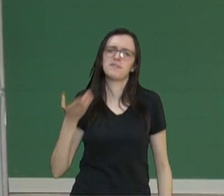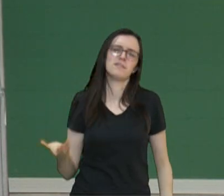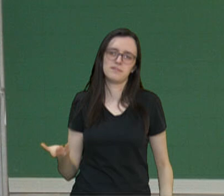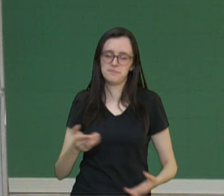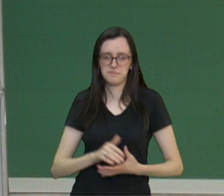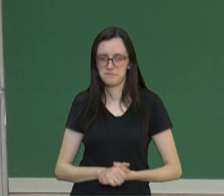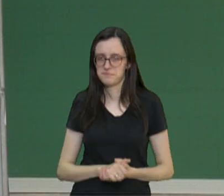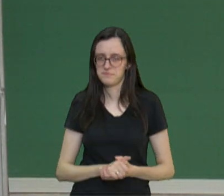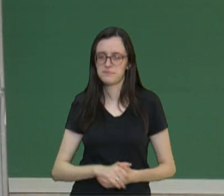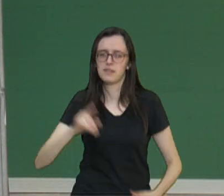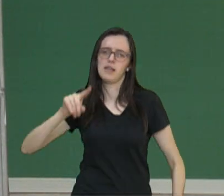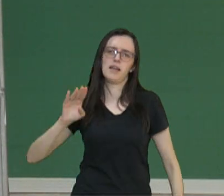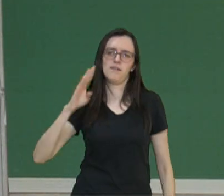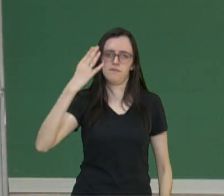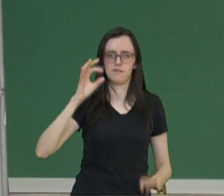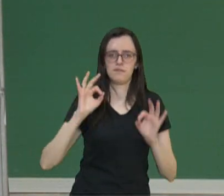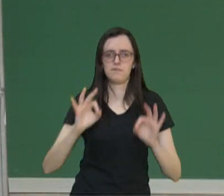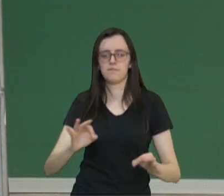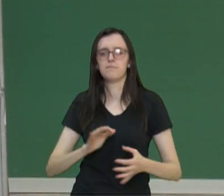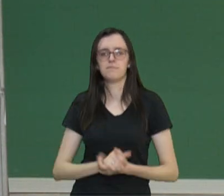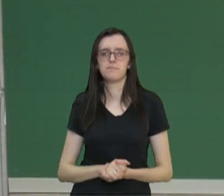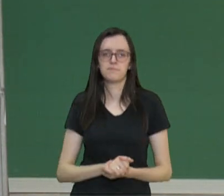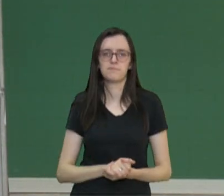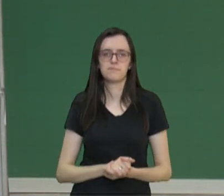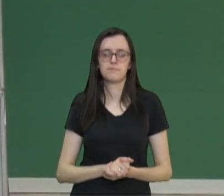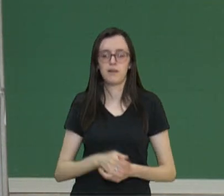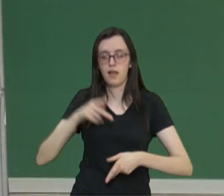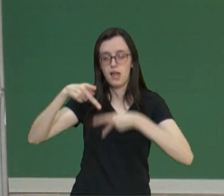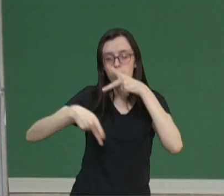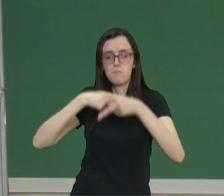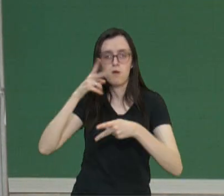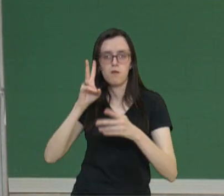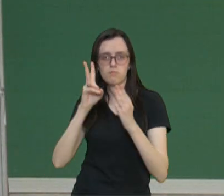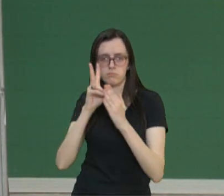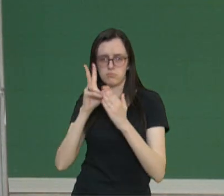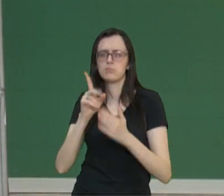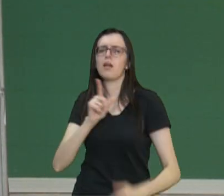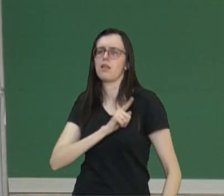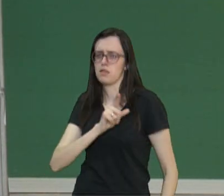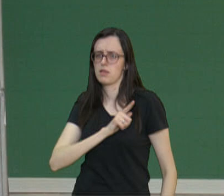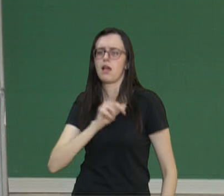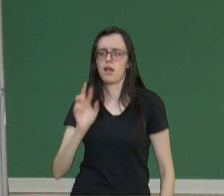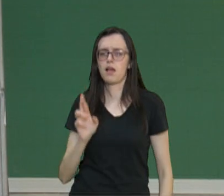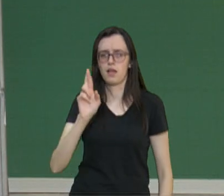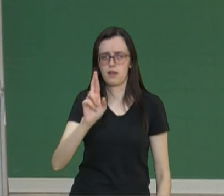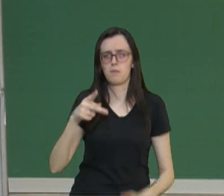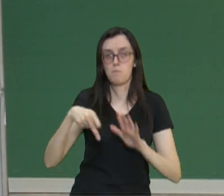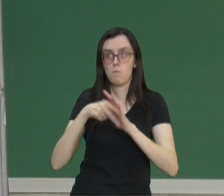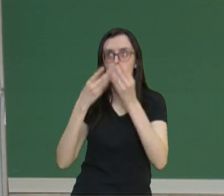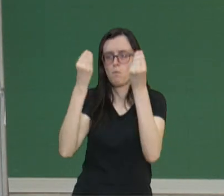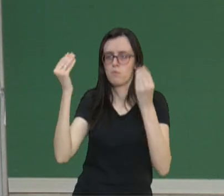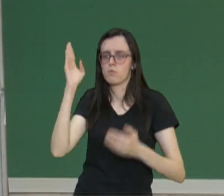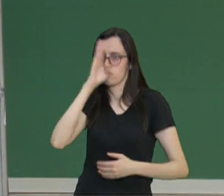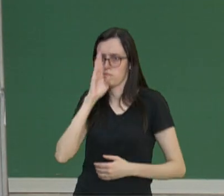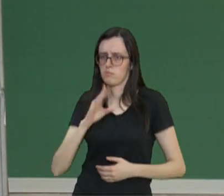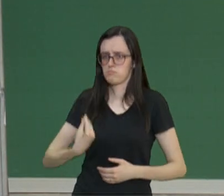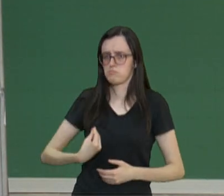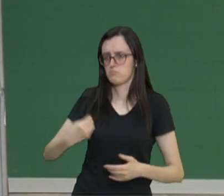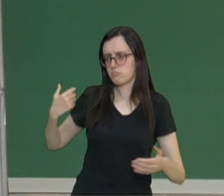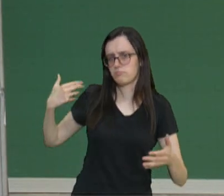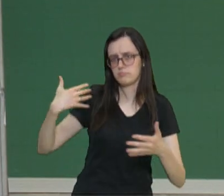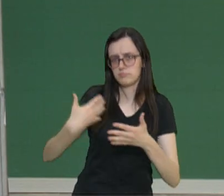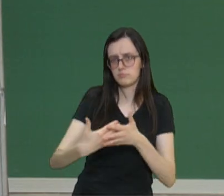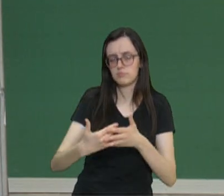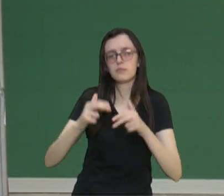A afirmação é falsa. Os povos indígenas, sim, representaram muito da cultura brasileira, representam ainda.